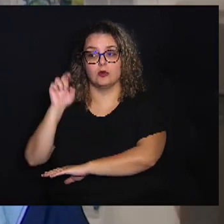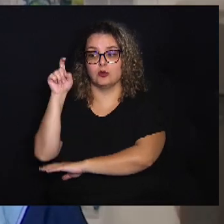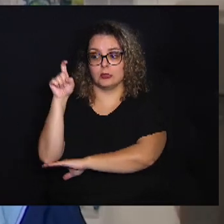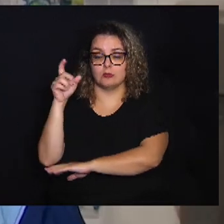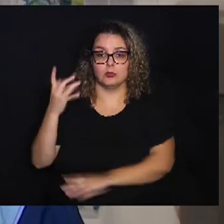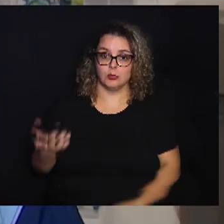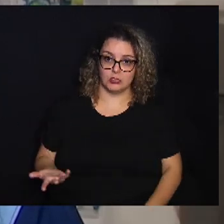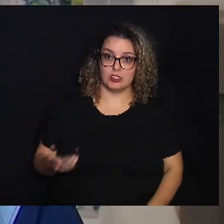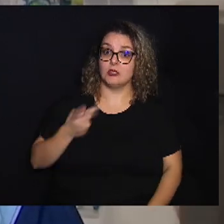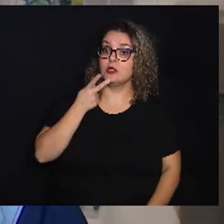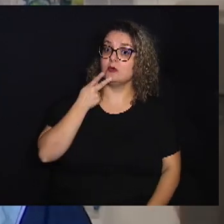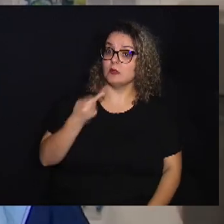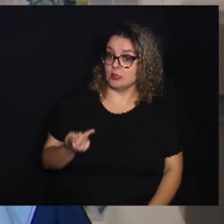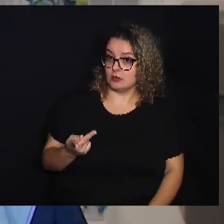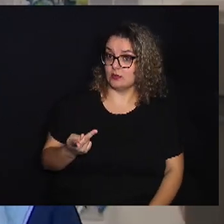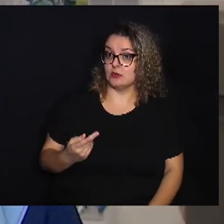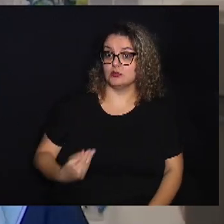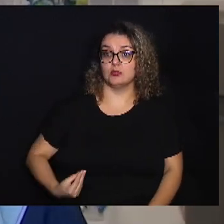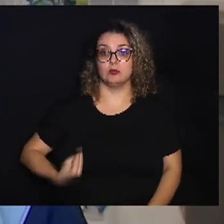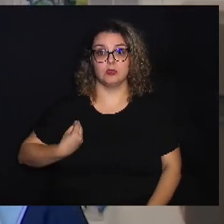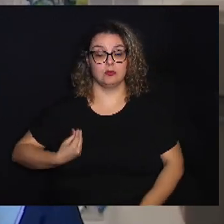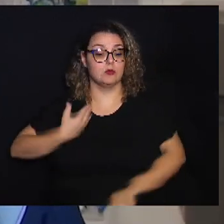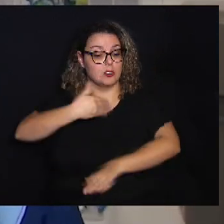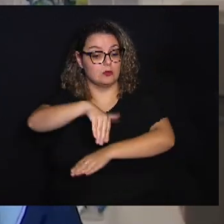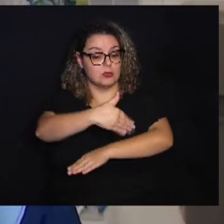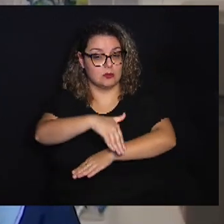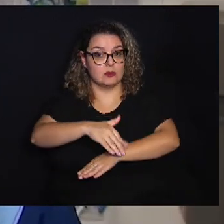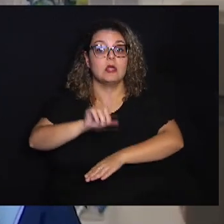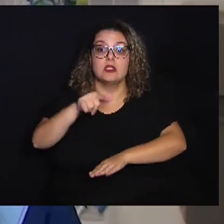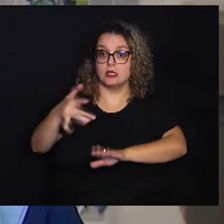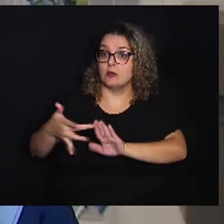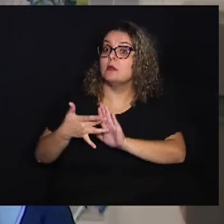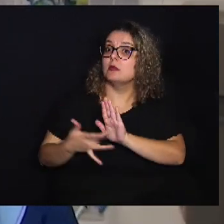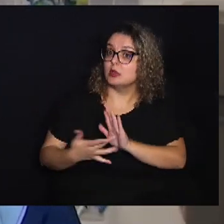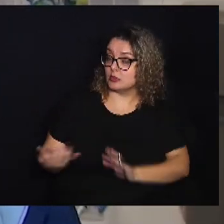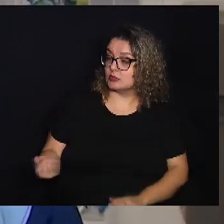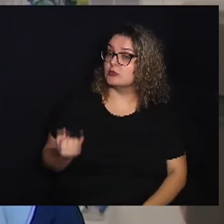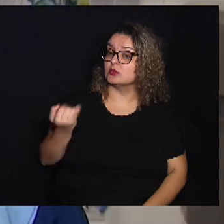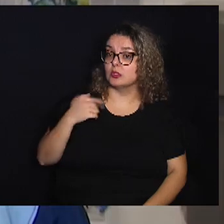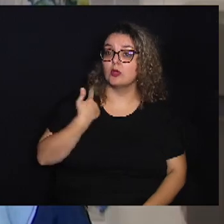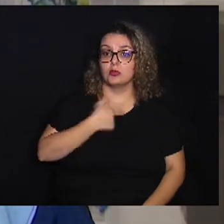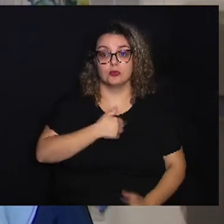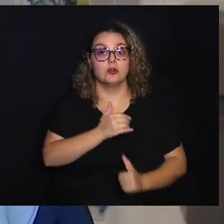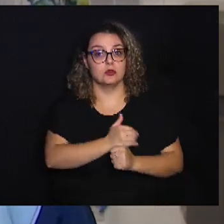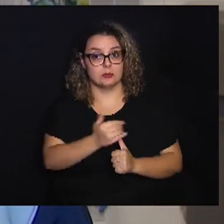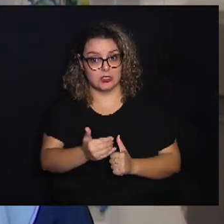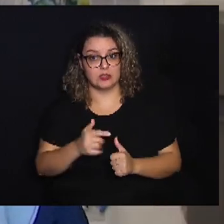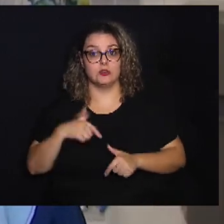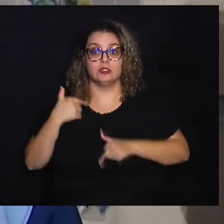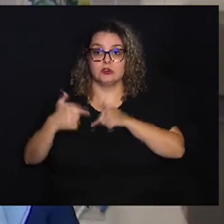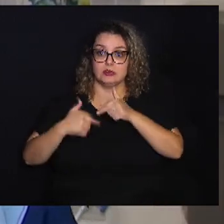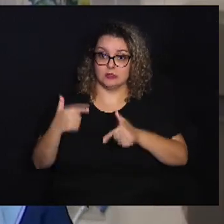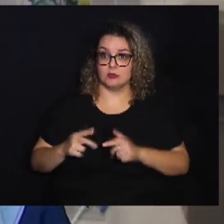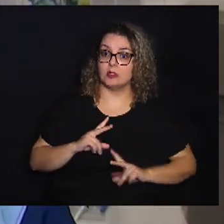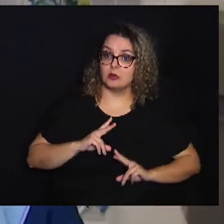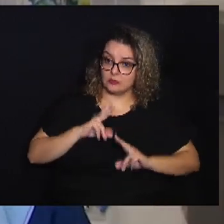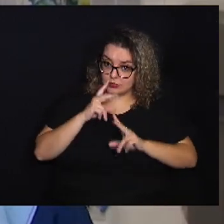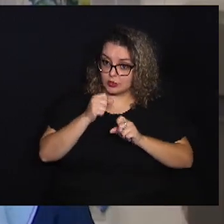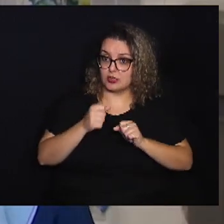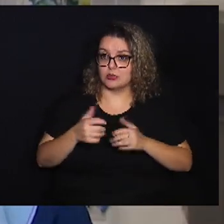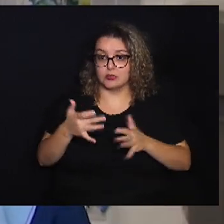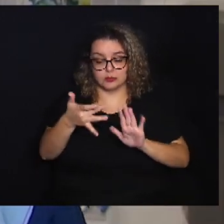sobre a questão moradores de rua, que também é uma pauta muito importante no nosso mandato, né? Nós trabalhamos muito forte essa